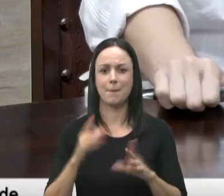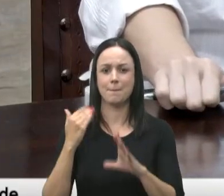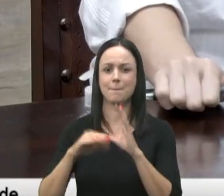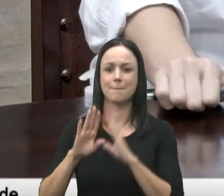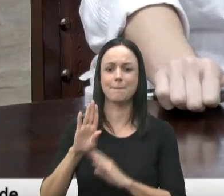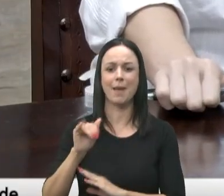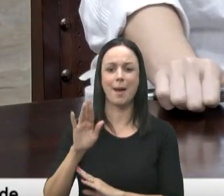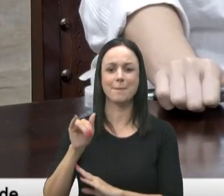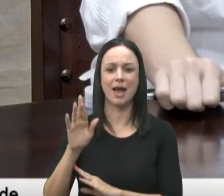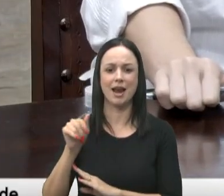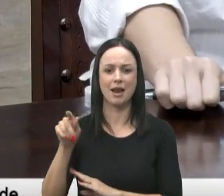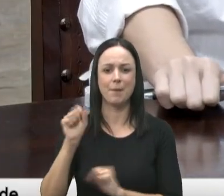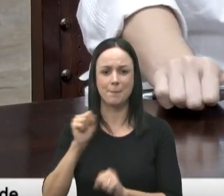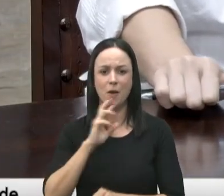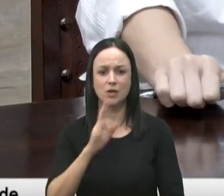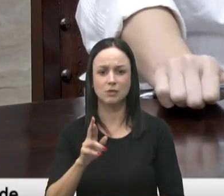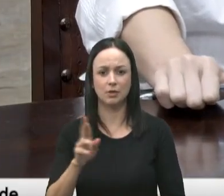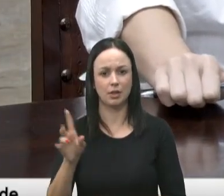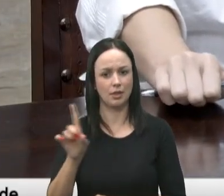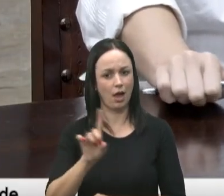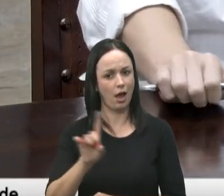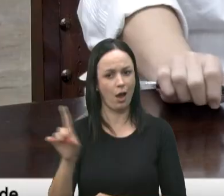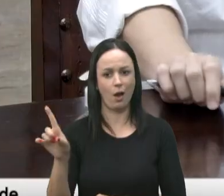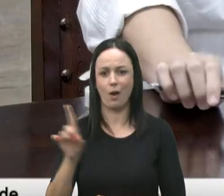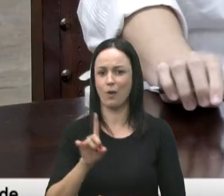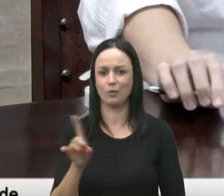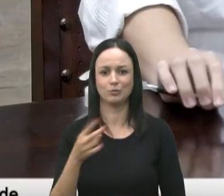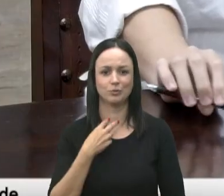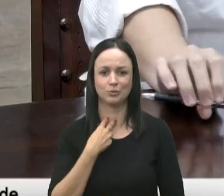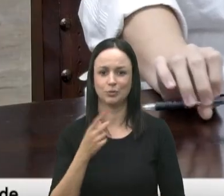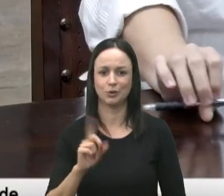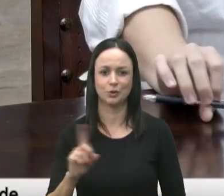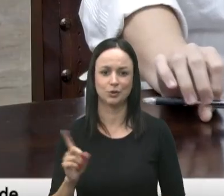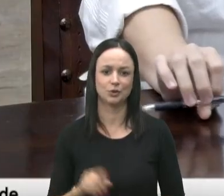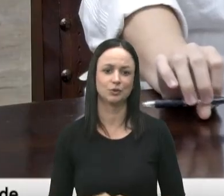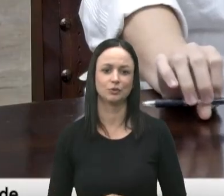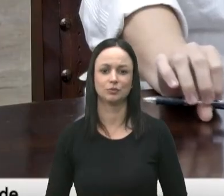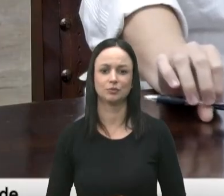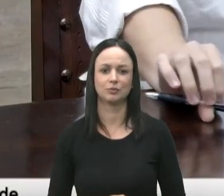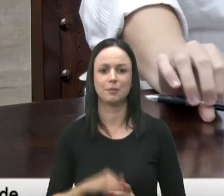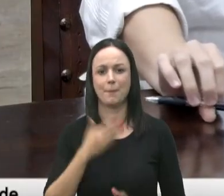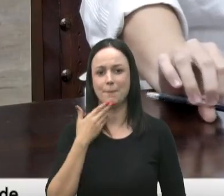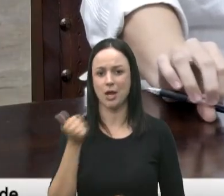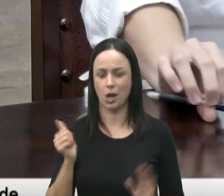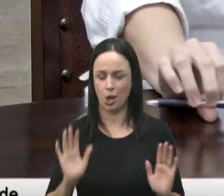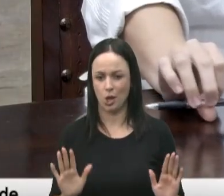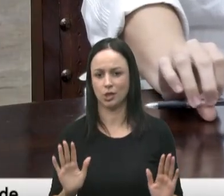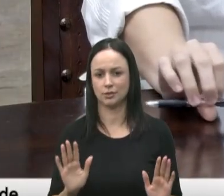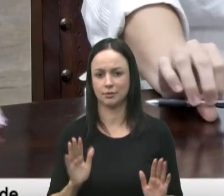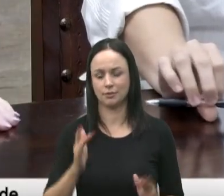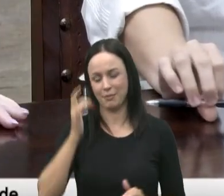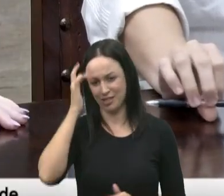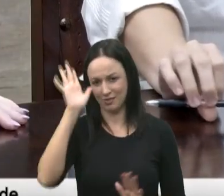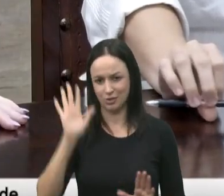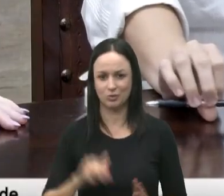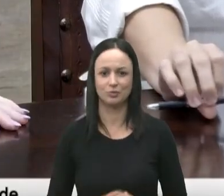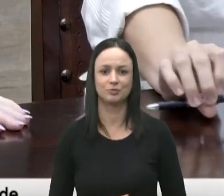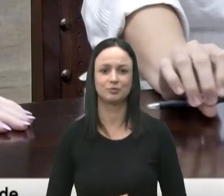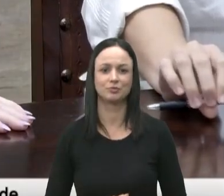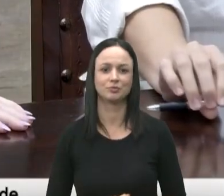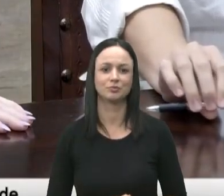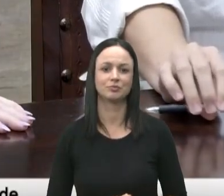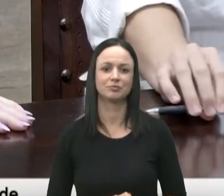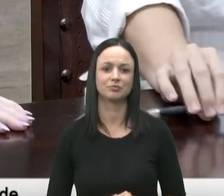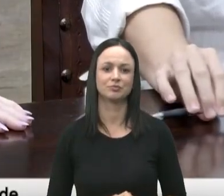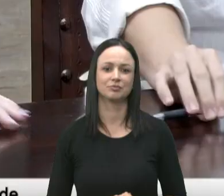Bárbara, pode responder? Não pode. Não pode, porque é melhor, fica mais fácil. Bom,